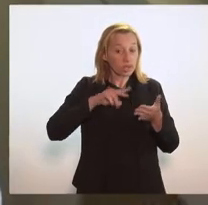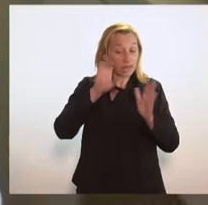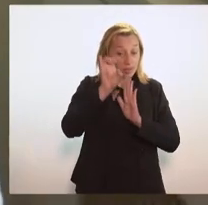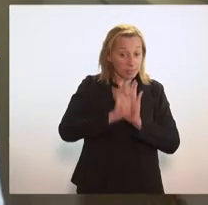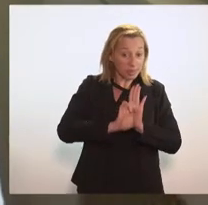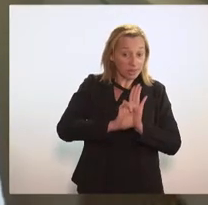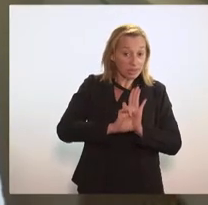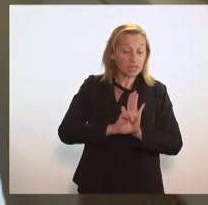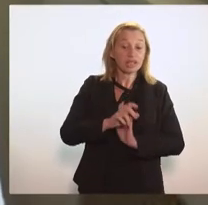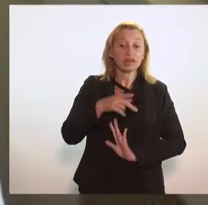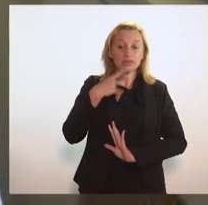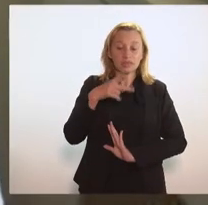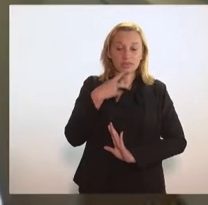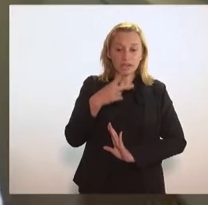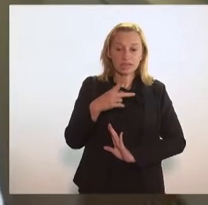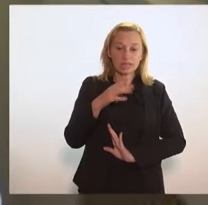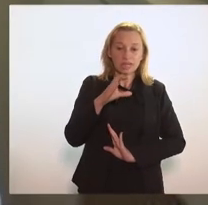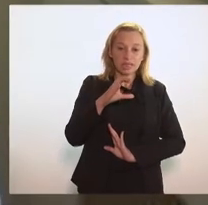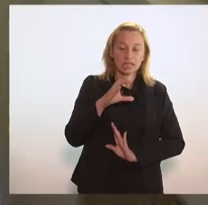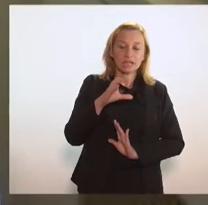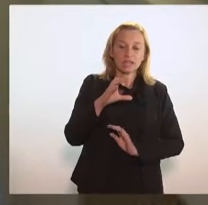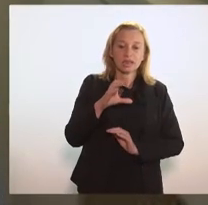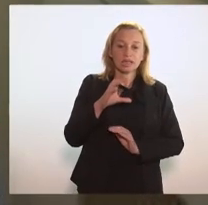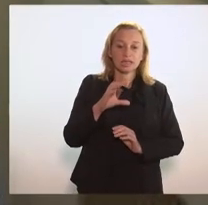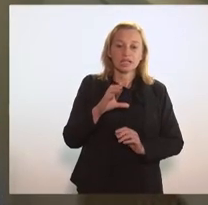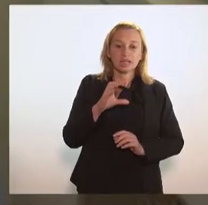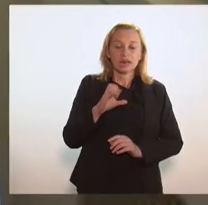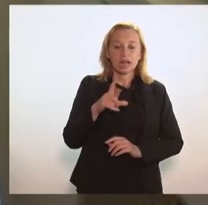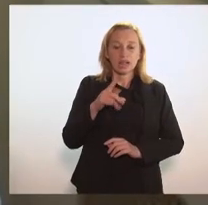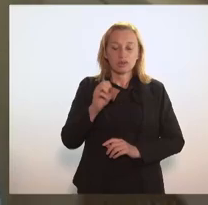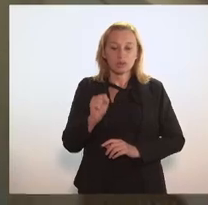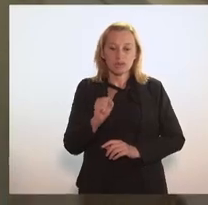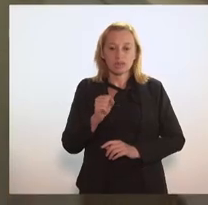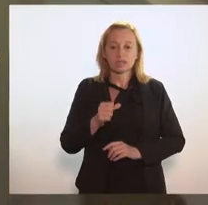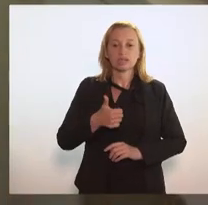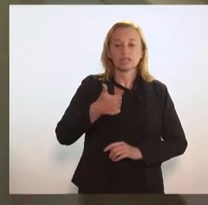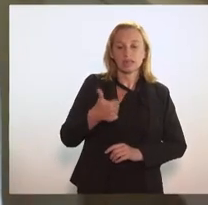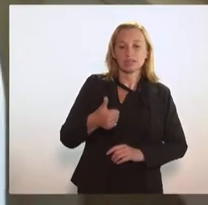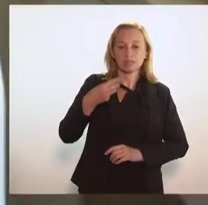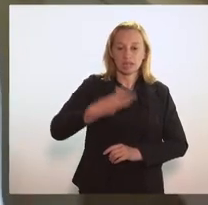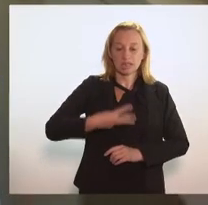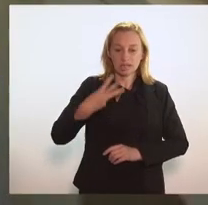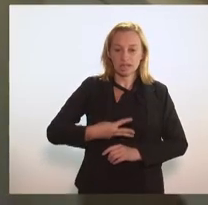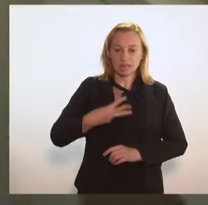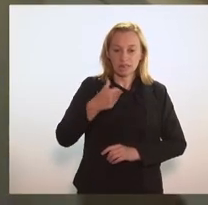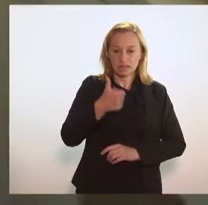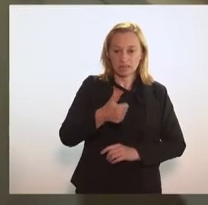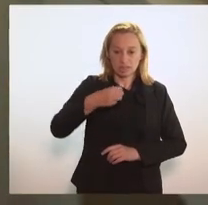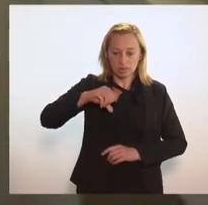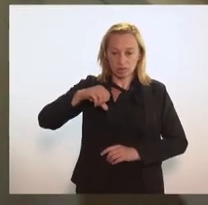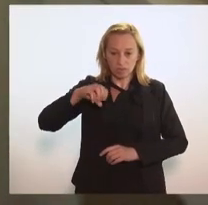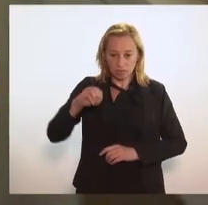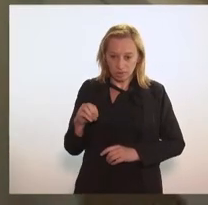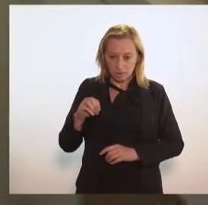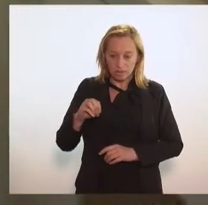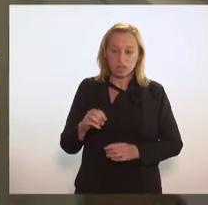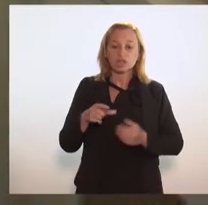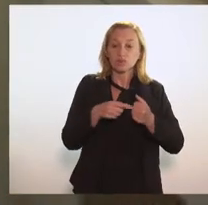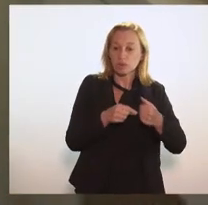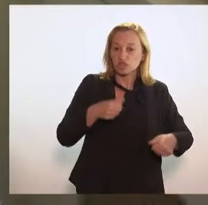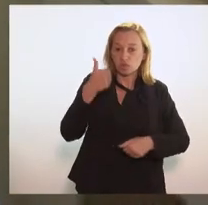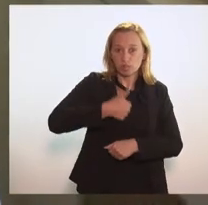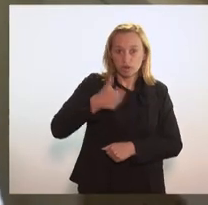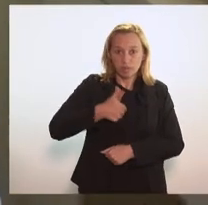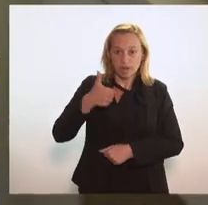inventa ele fala na cláusula 13ª do convênio ICMS 190 aí chega no quarto do artigo